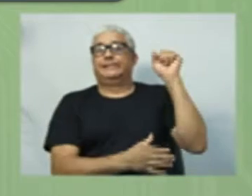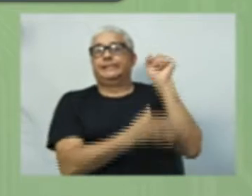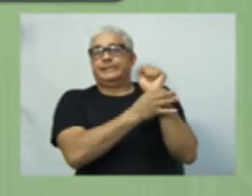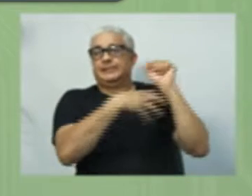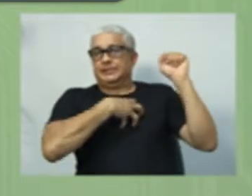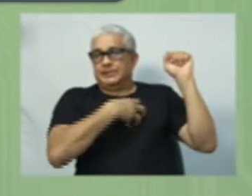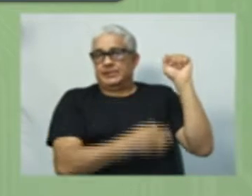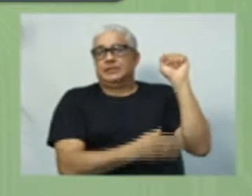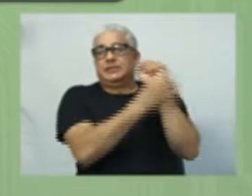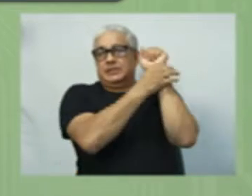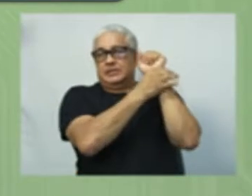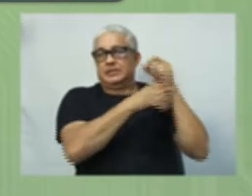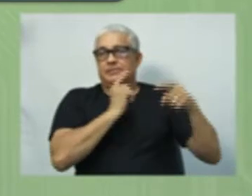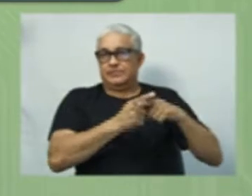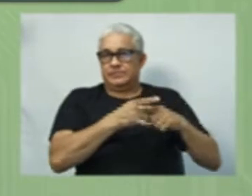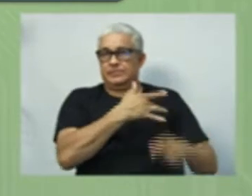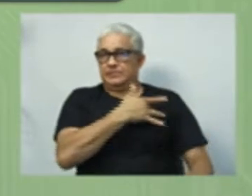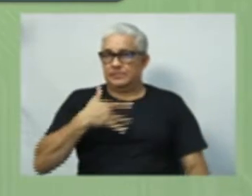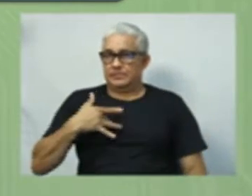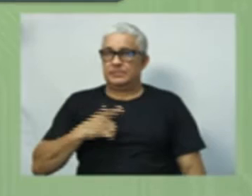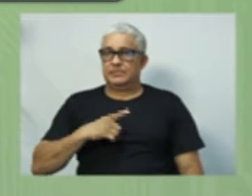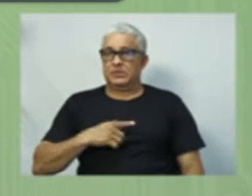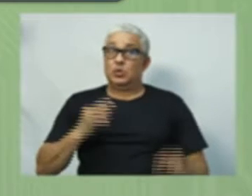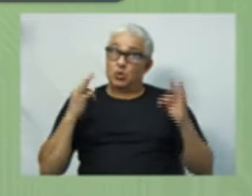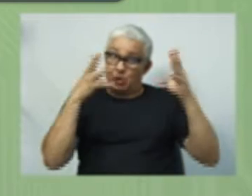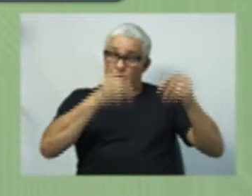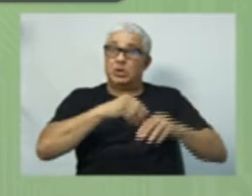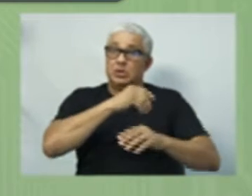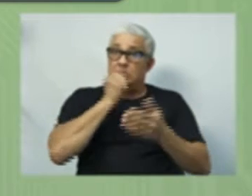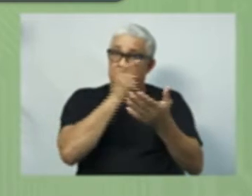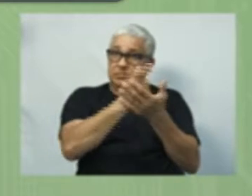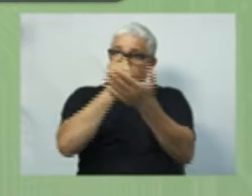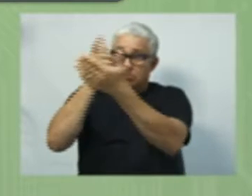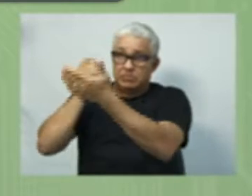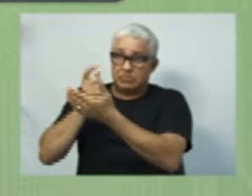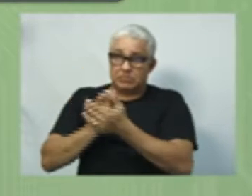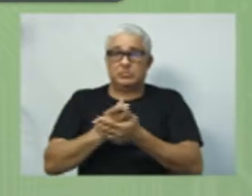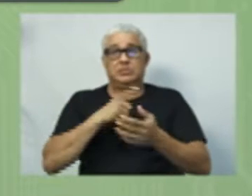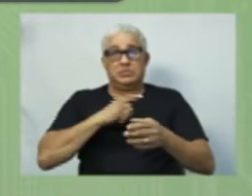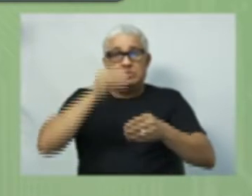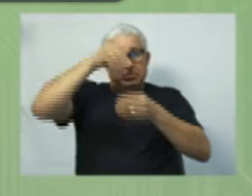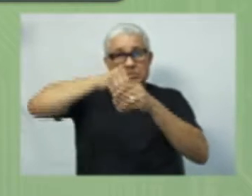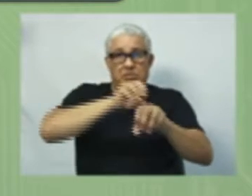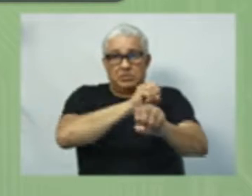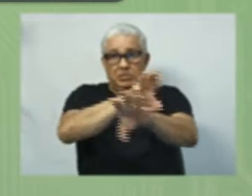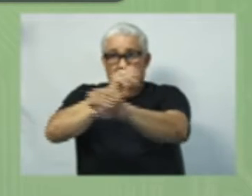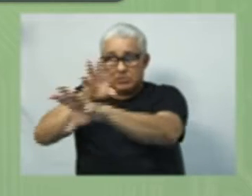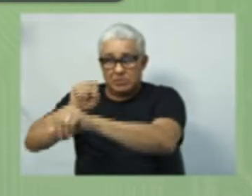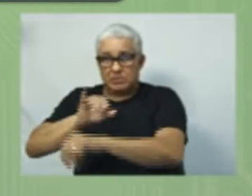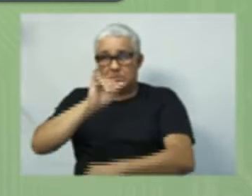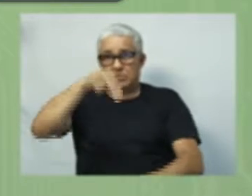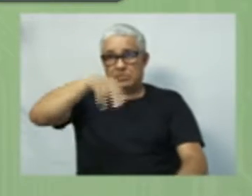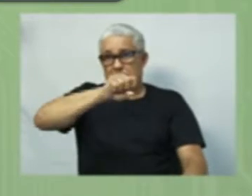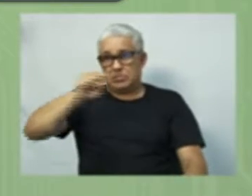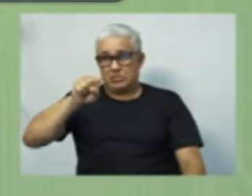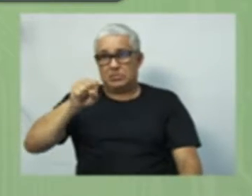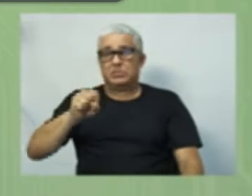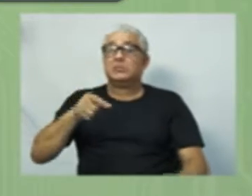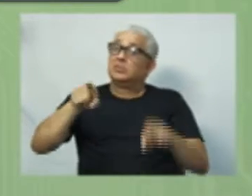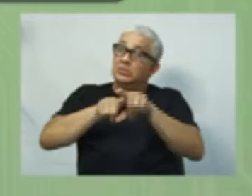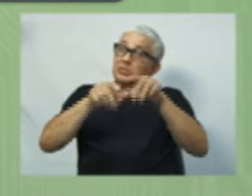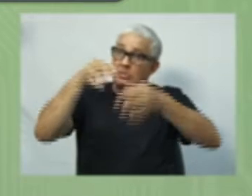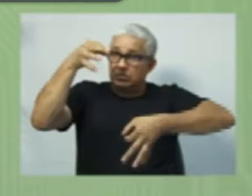Eu estou pagando porque eu vou ter saúde. Tudo que eu estou pagando vai refletir aqui, ó, na educação, na previdência, na